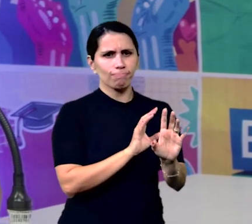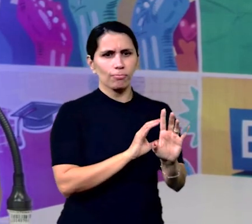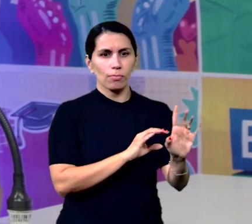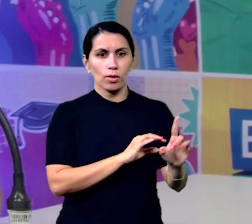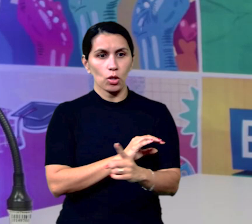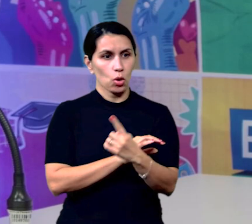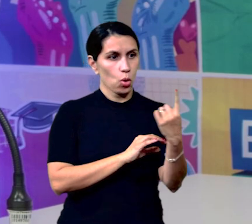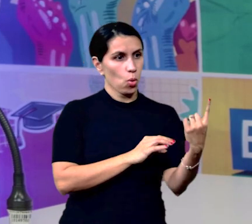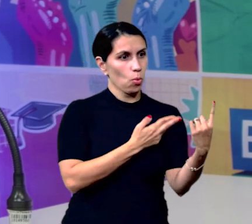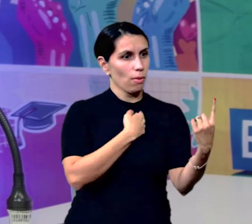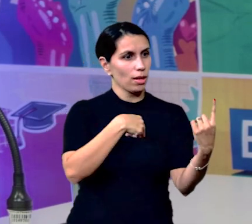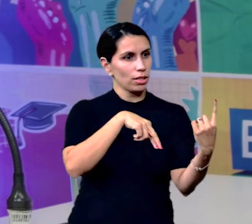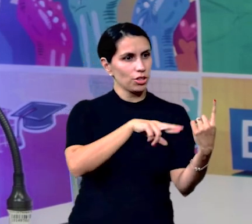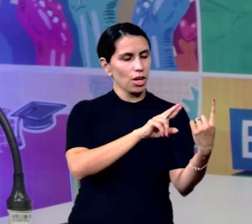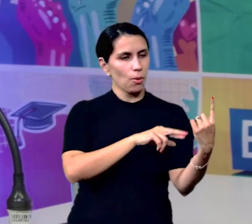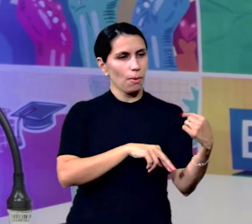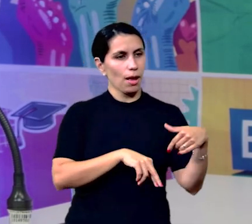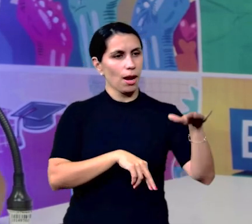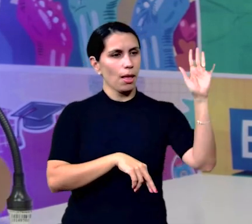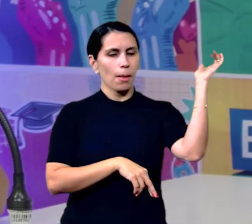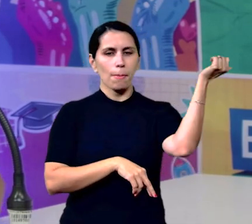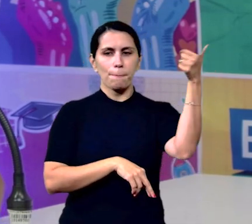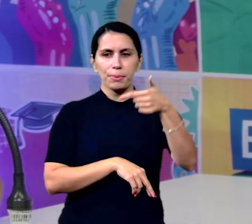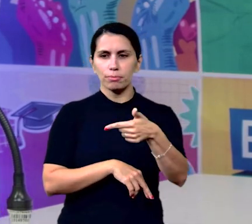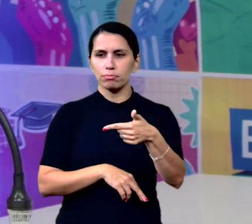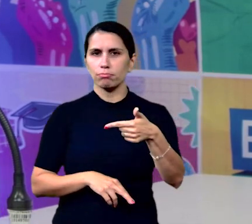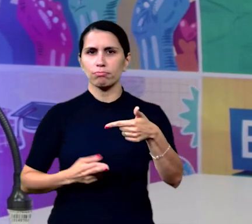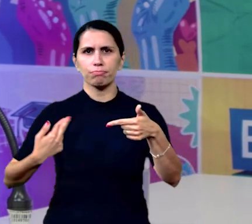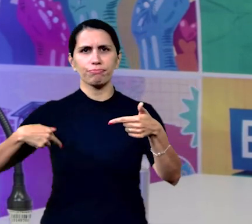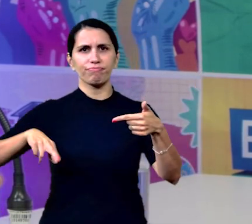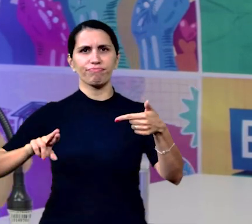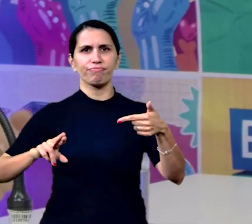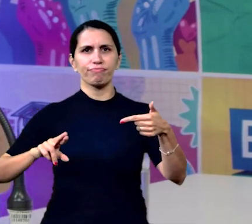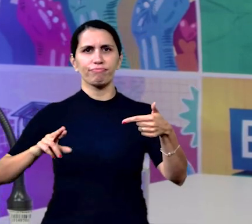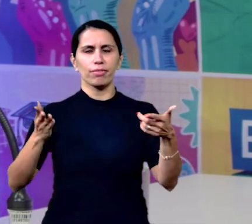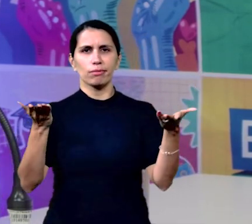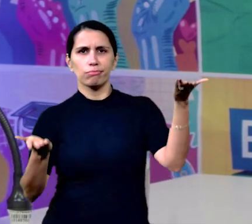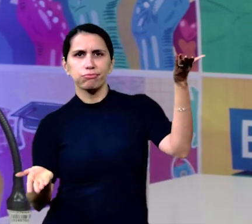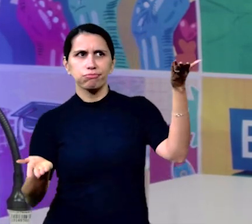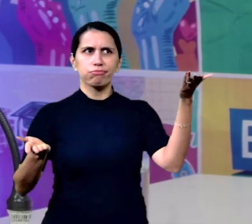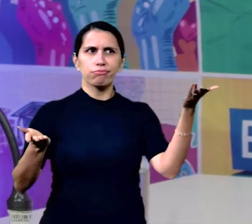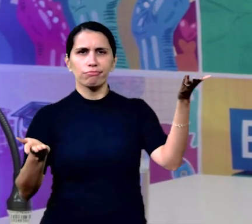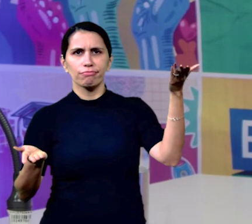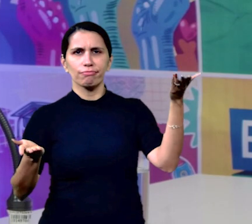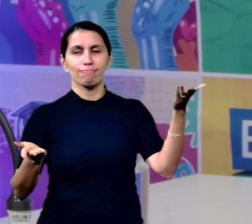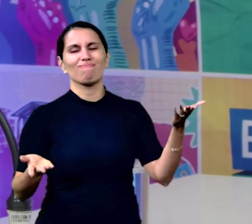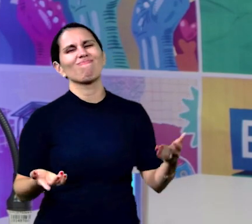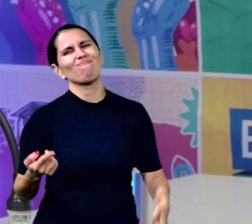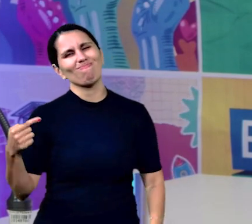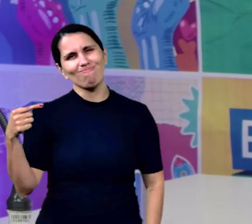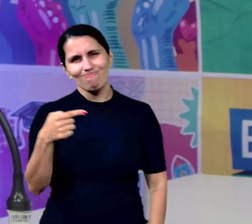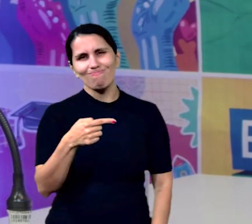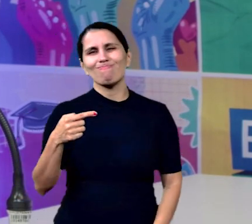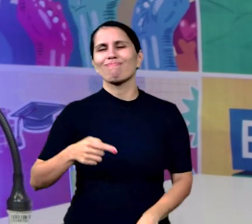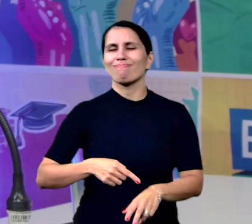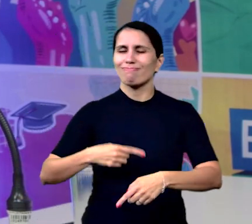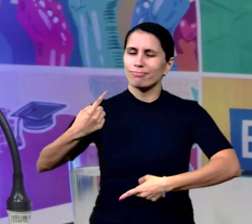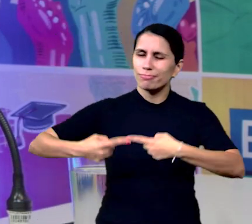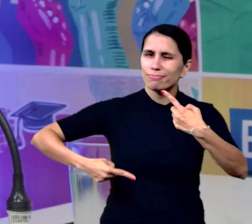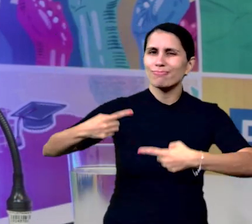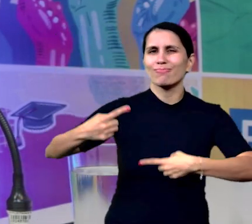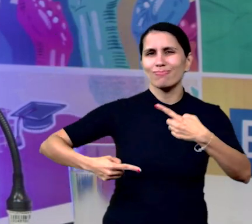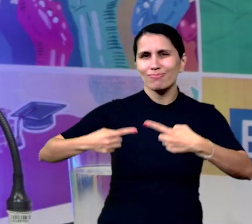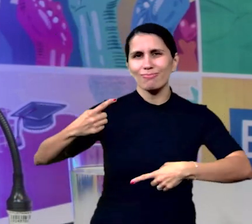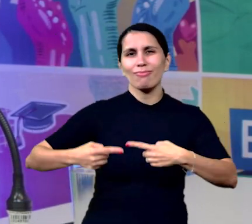sem que uma religião seja mais privilegiada em detrimento da outra? Essa questão Esse é um de outro debate também, né. uhum, O